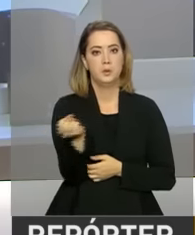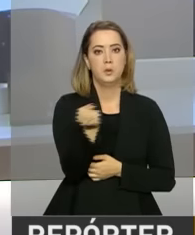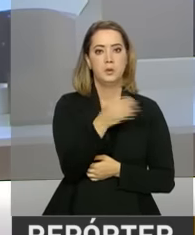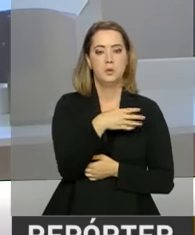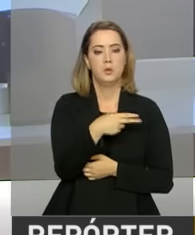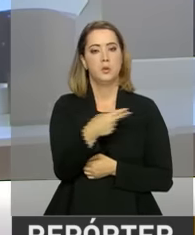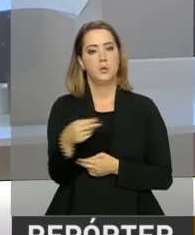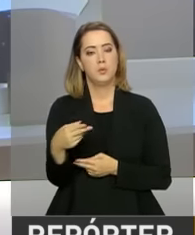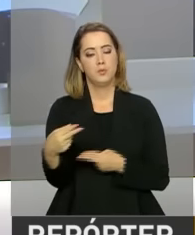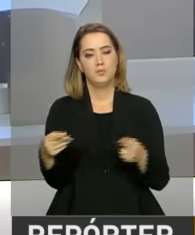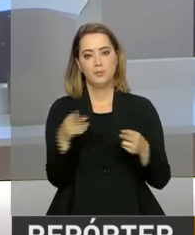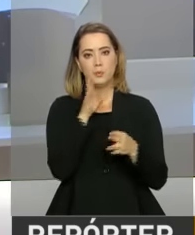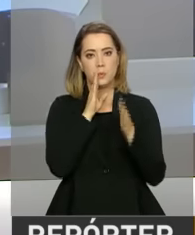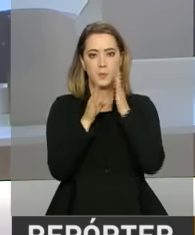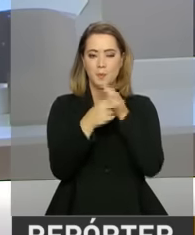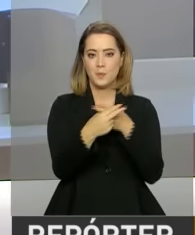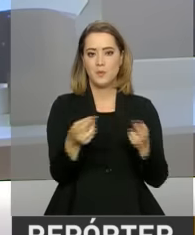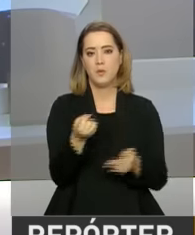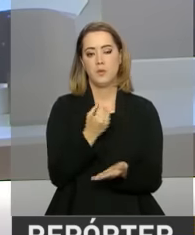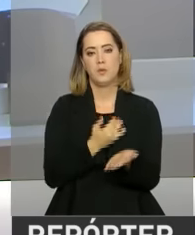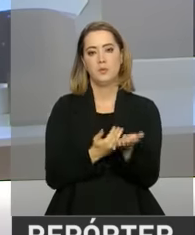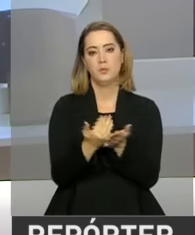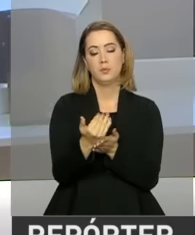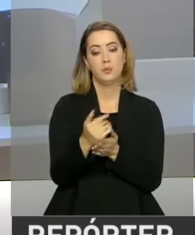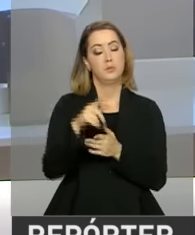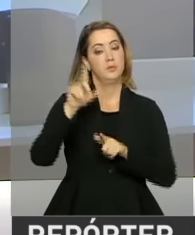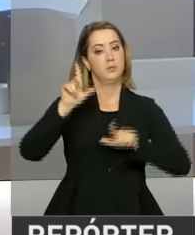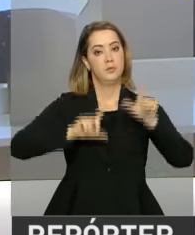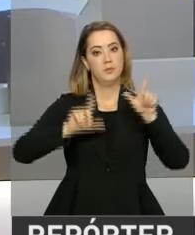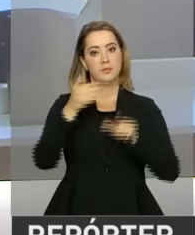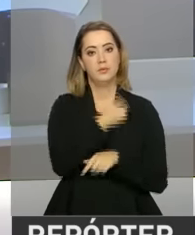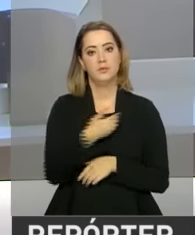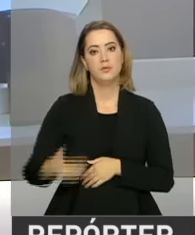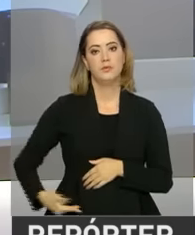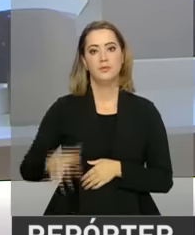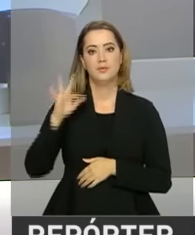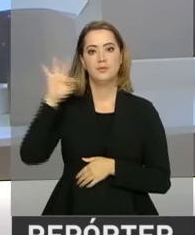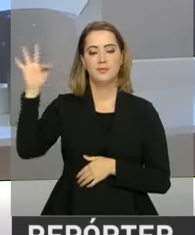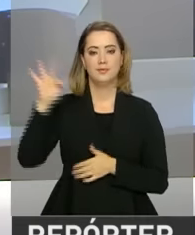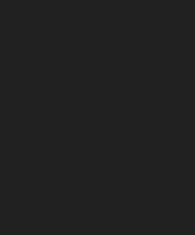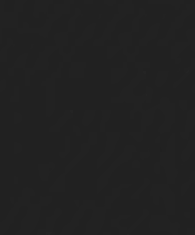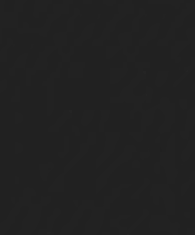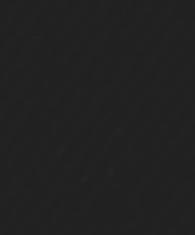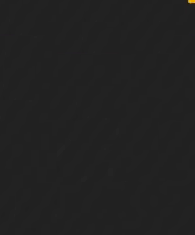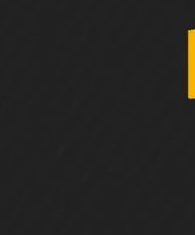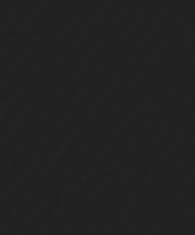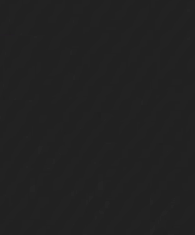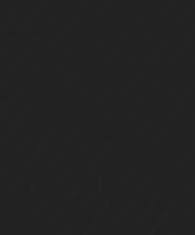pelas nossas redes sociais. Continue com a gente aqui na NBR, na TV do Governo Federal.